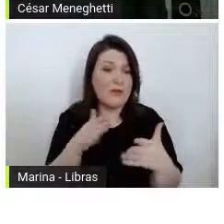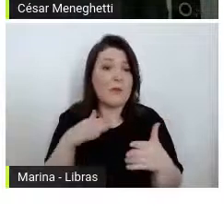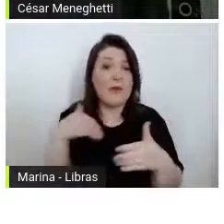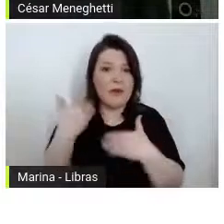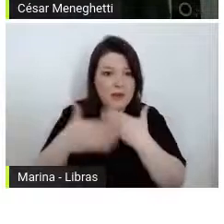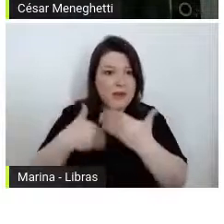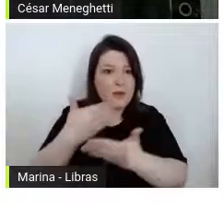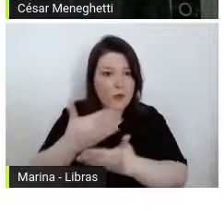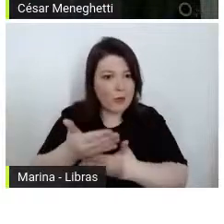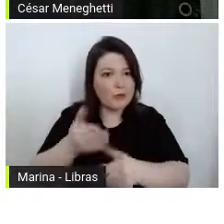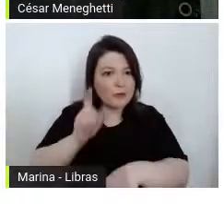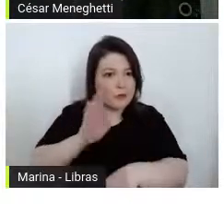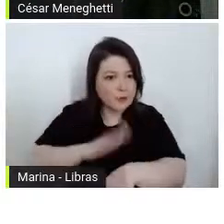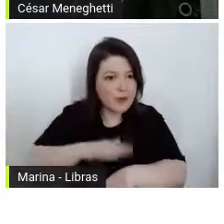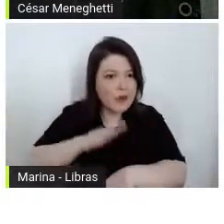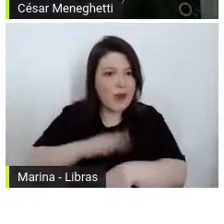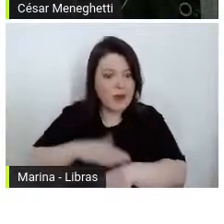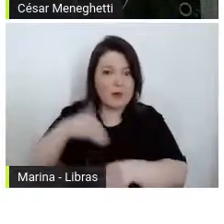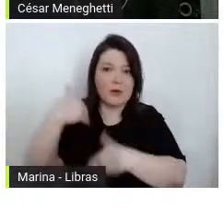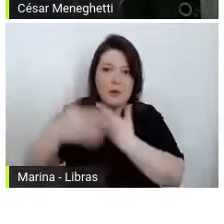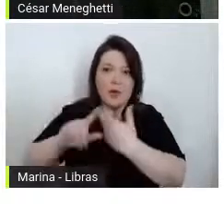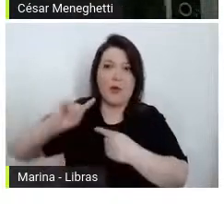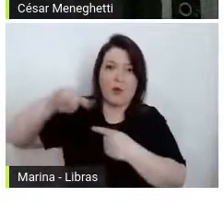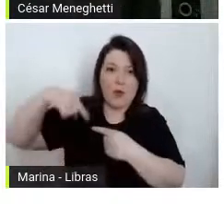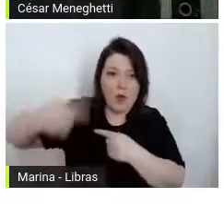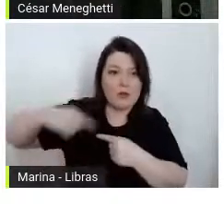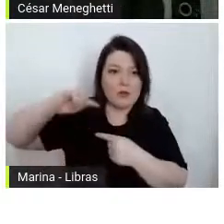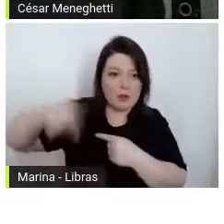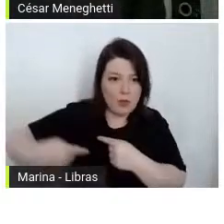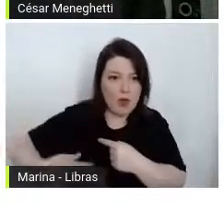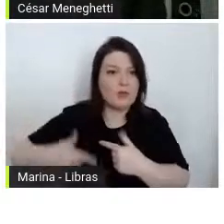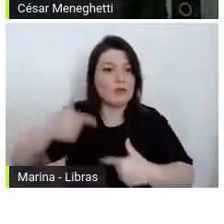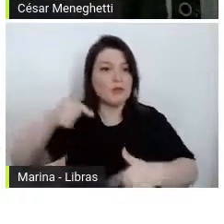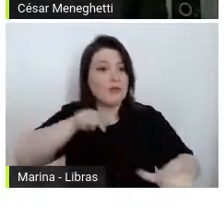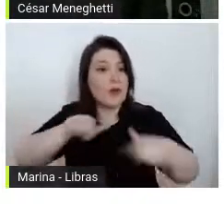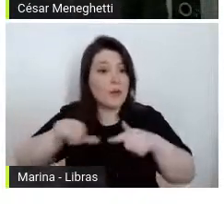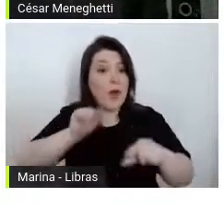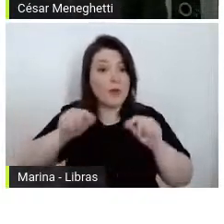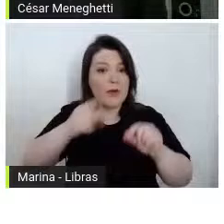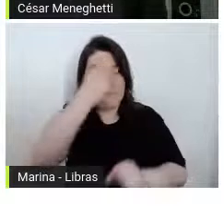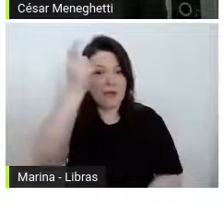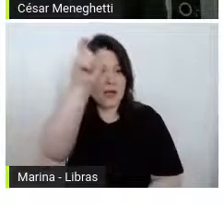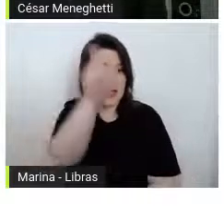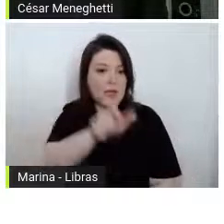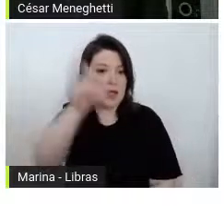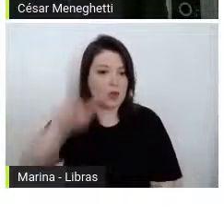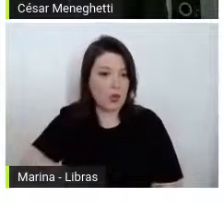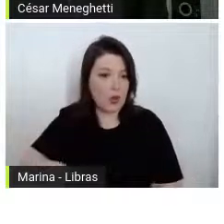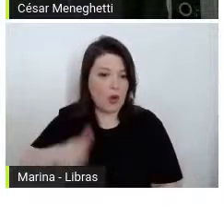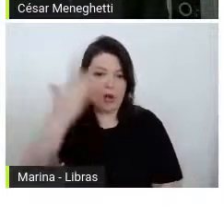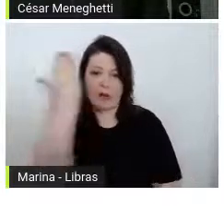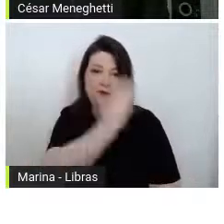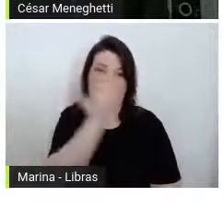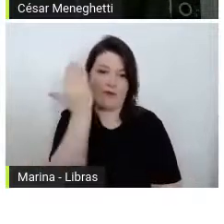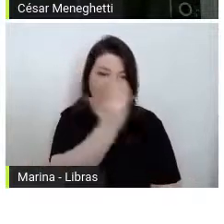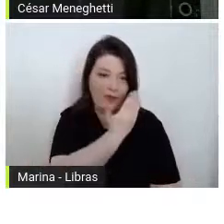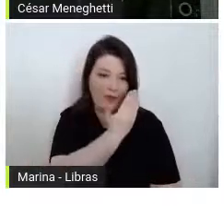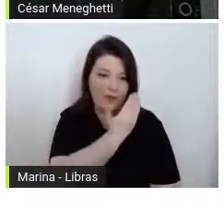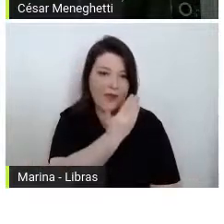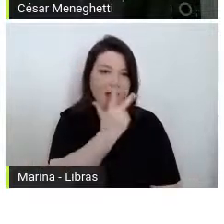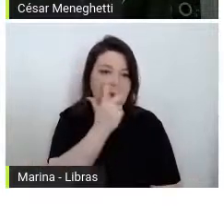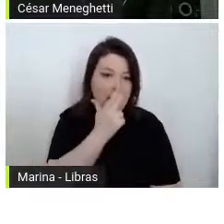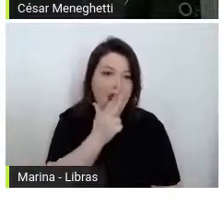ver nos próximos trabalhos, são as pessoas que são invisíveis. Que são aquelas que vivem em estado de